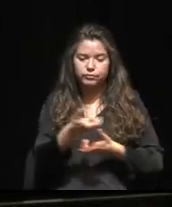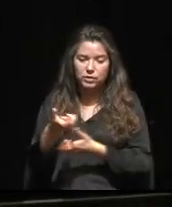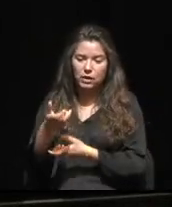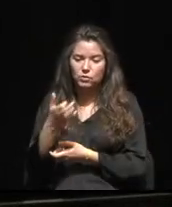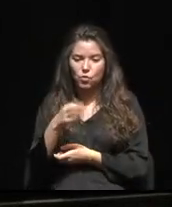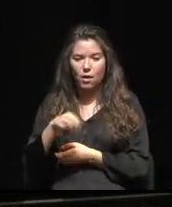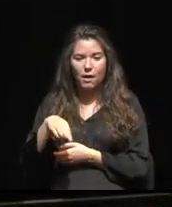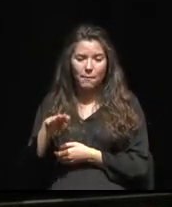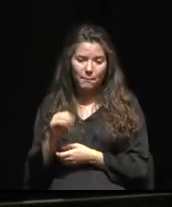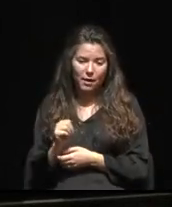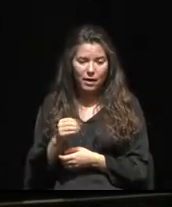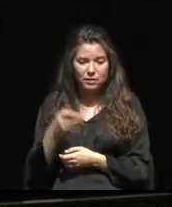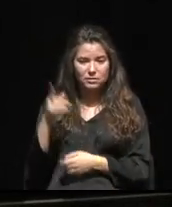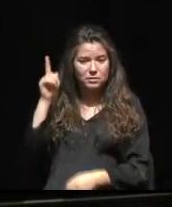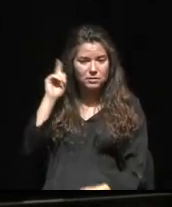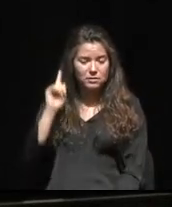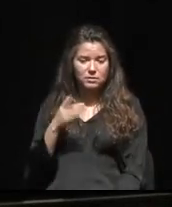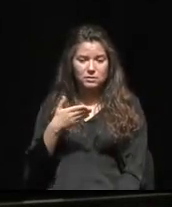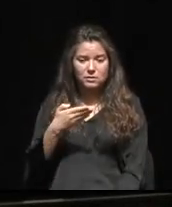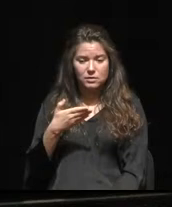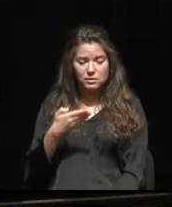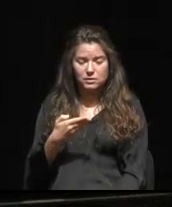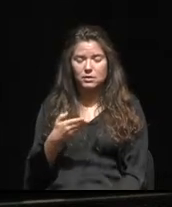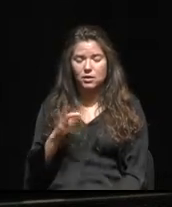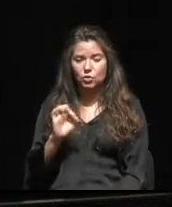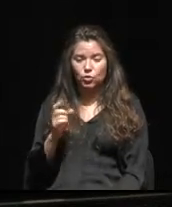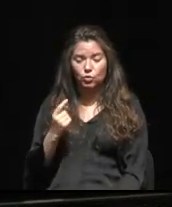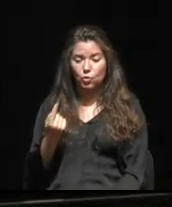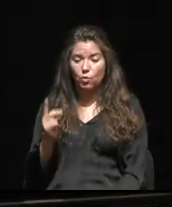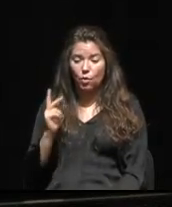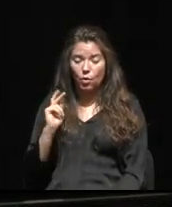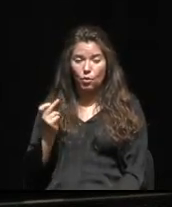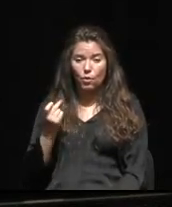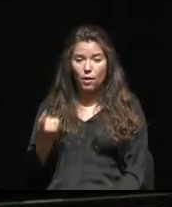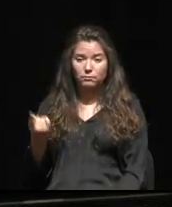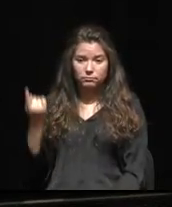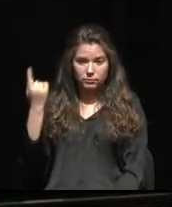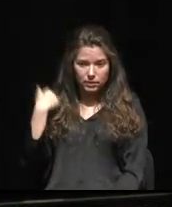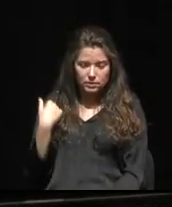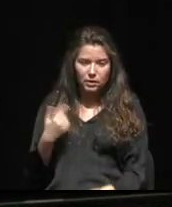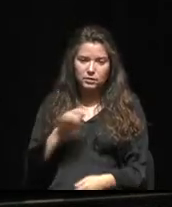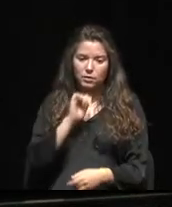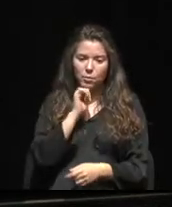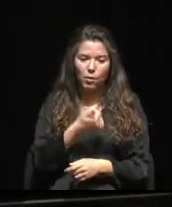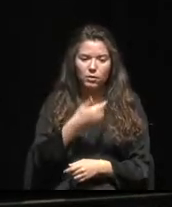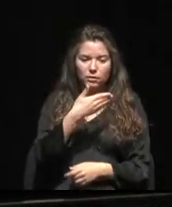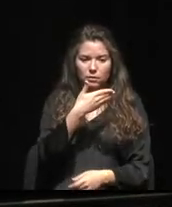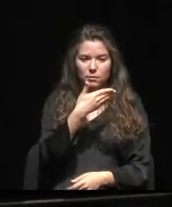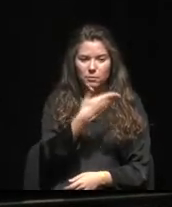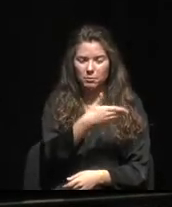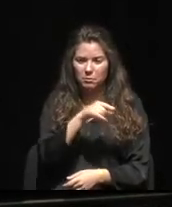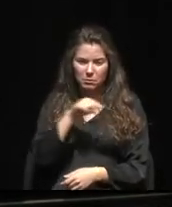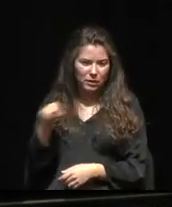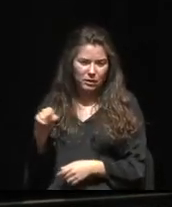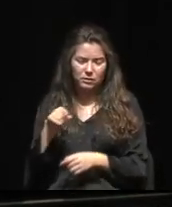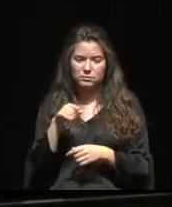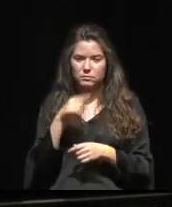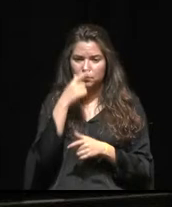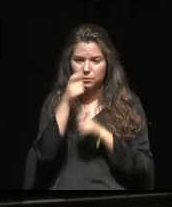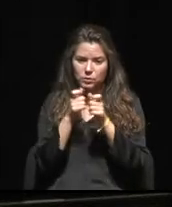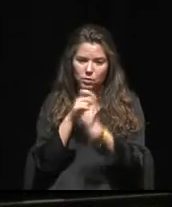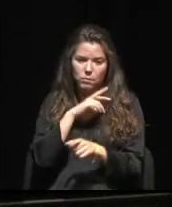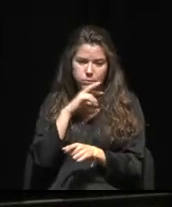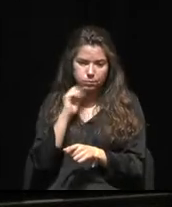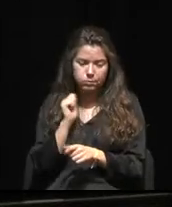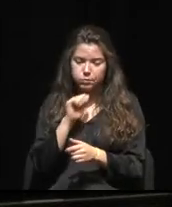17 de outubro do ano passado que causaram como todos sabem a morte de 1400 israelitas e cidadãos estrangeiros entre os